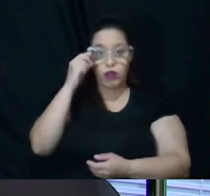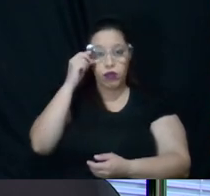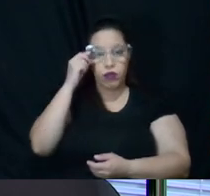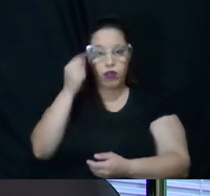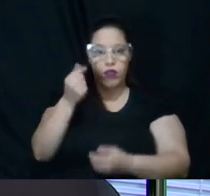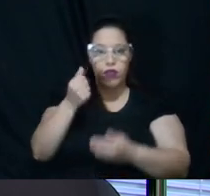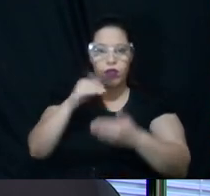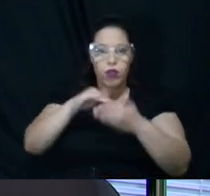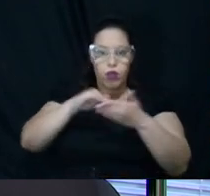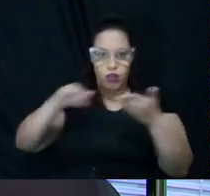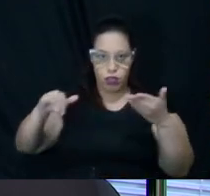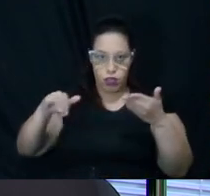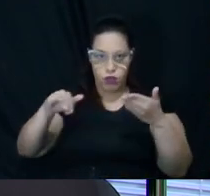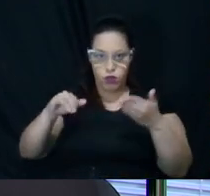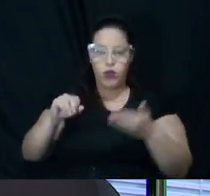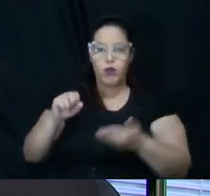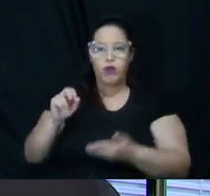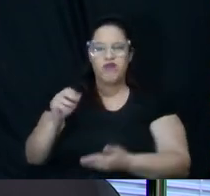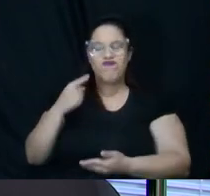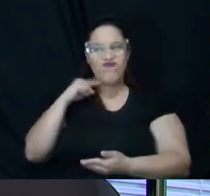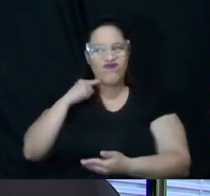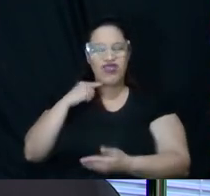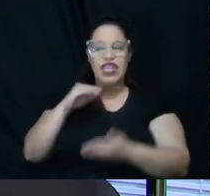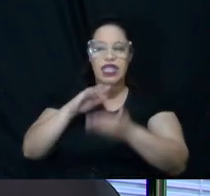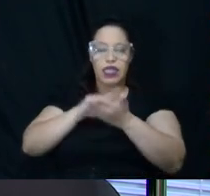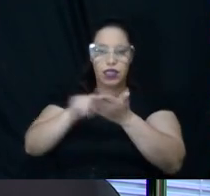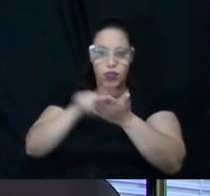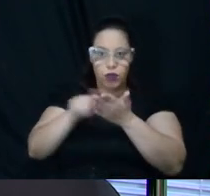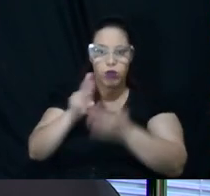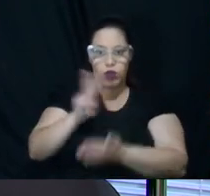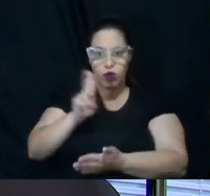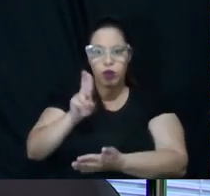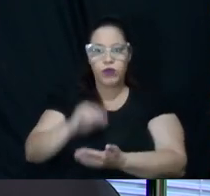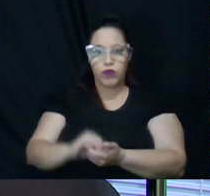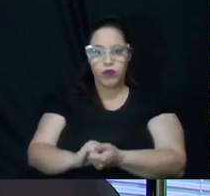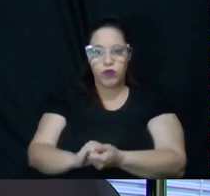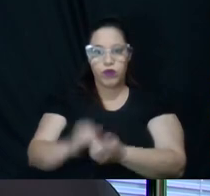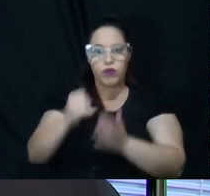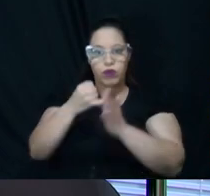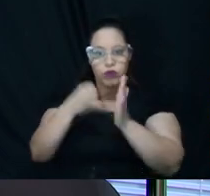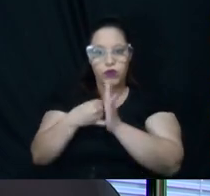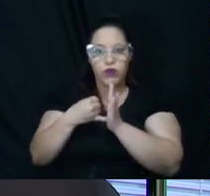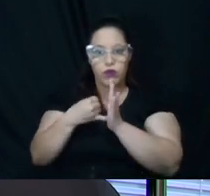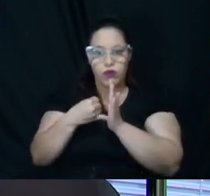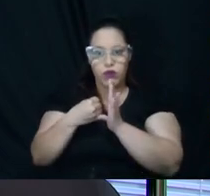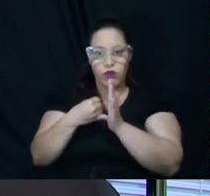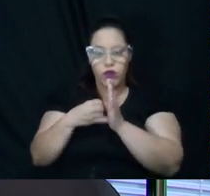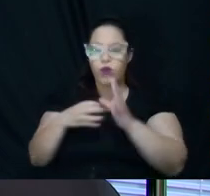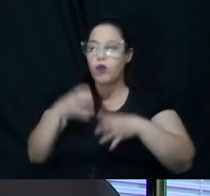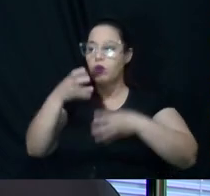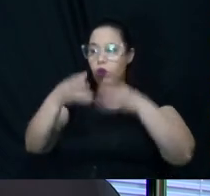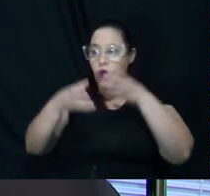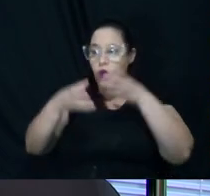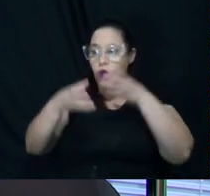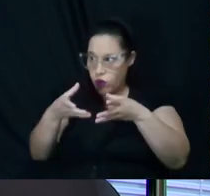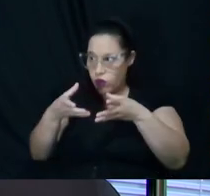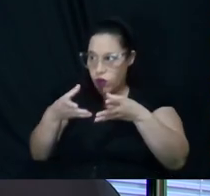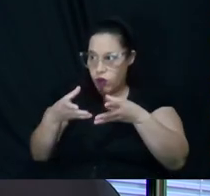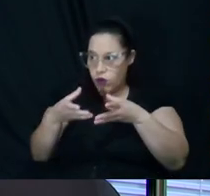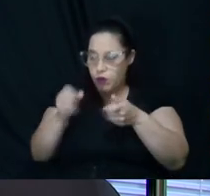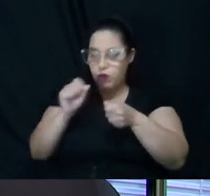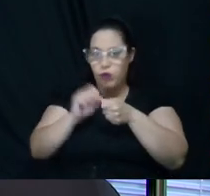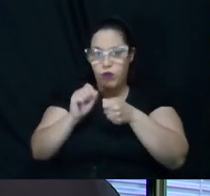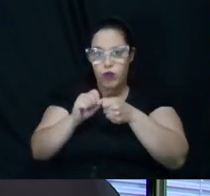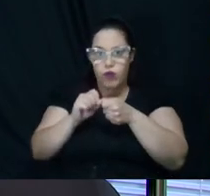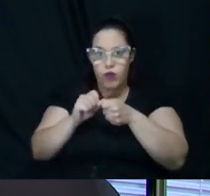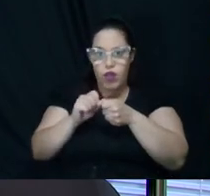do nome sujo, né, limpar o nome, né? Sim, as instituições elas costumam fazer algumas campanhas justamente porque não é somente porque elas querem tirar o